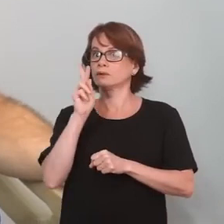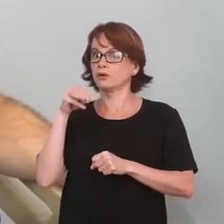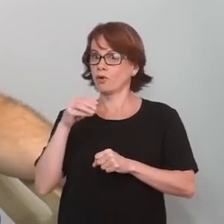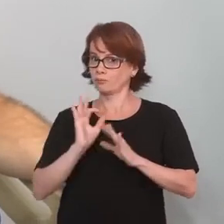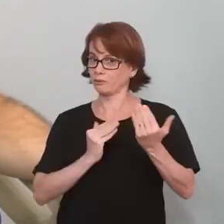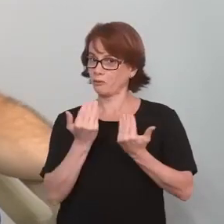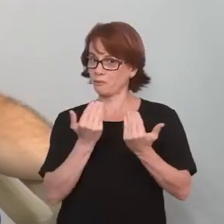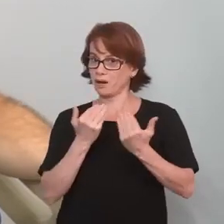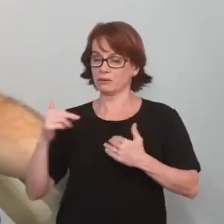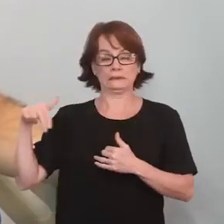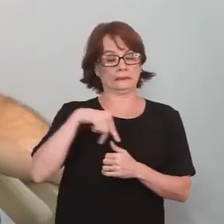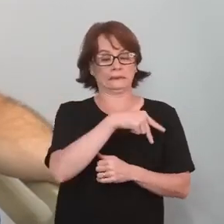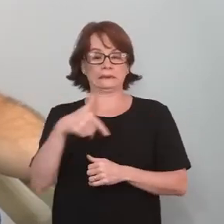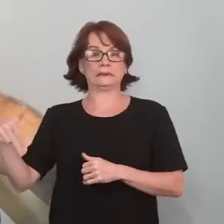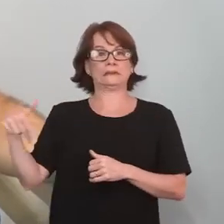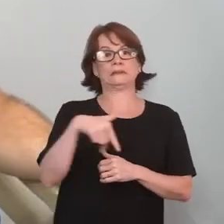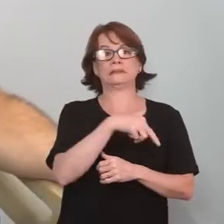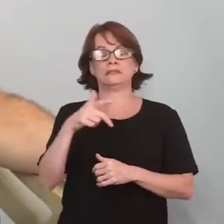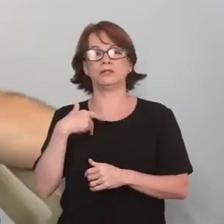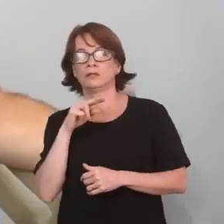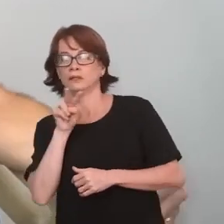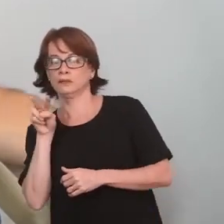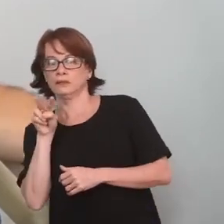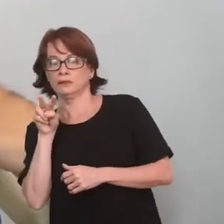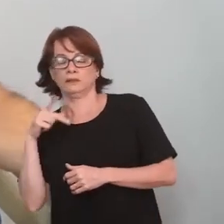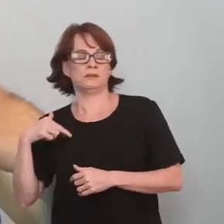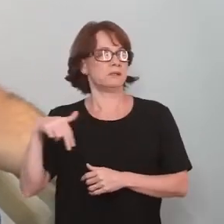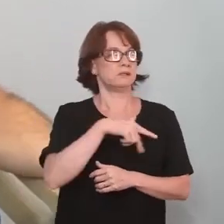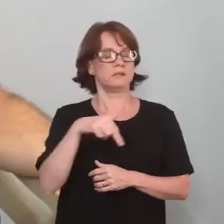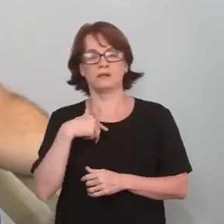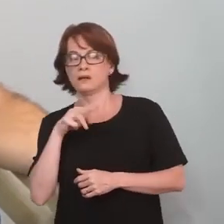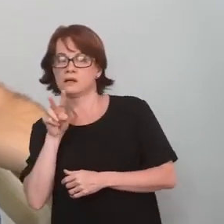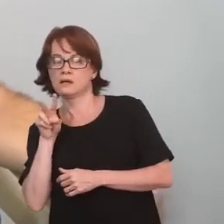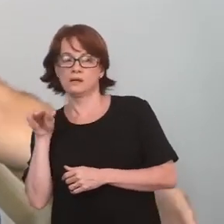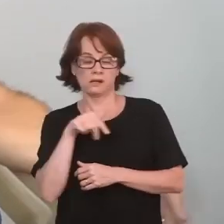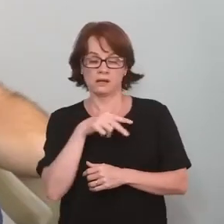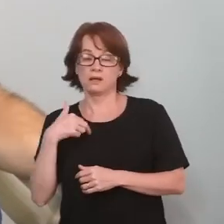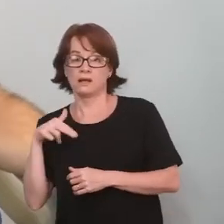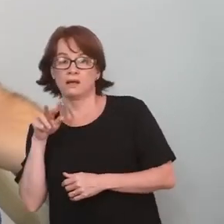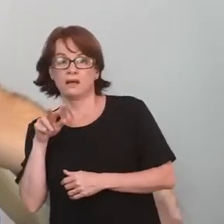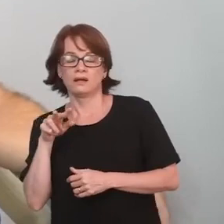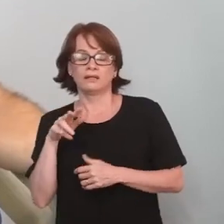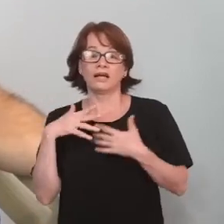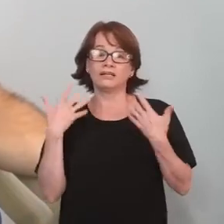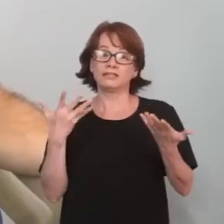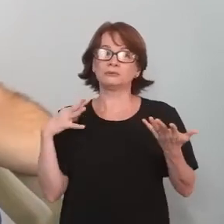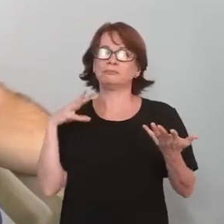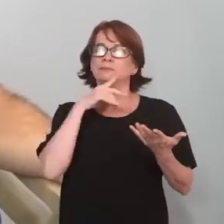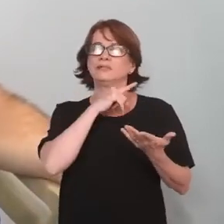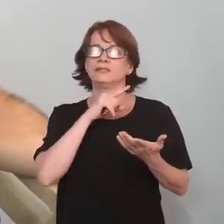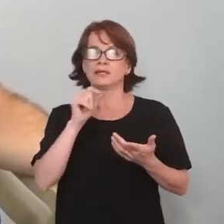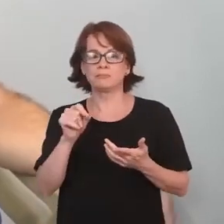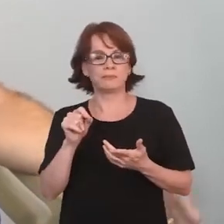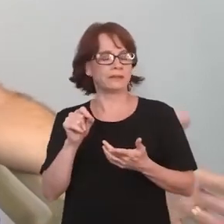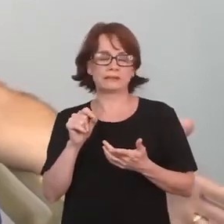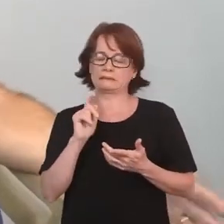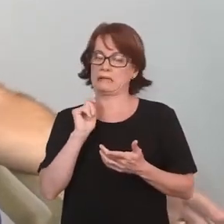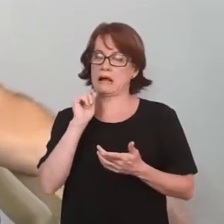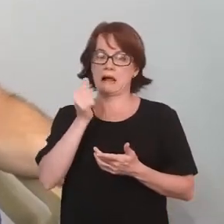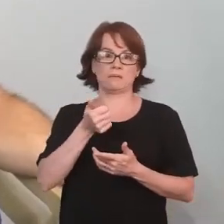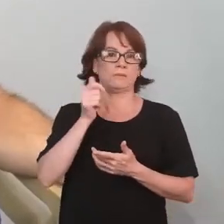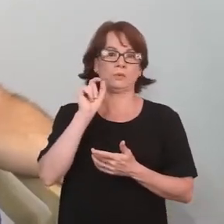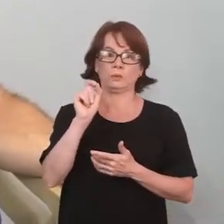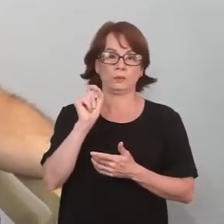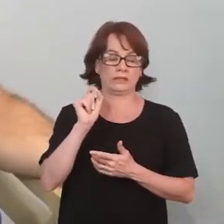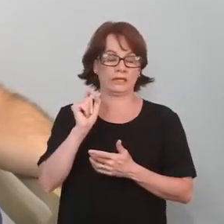abertas e o resultado aparecia, e conforme o negócio foi andando e a gente foi percebendo, a Bia, rapidamente a gente percebeu que ela